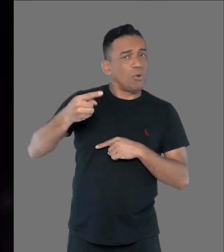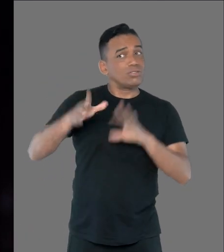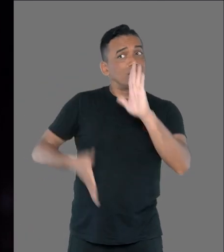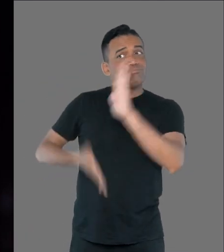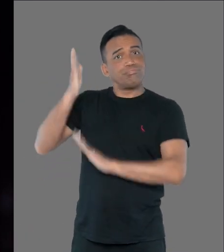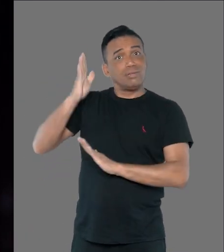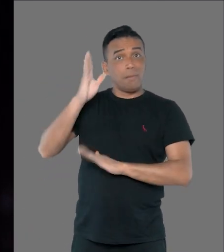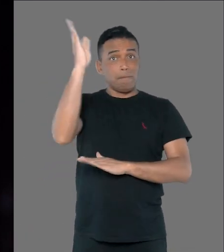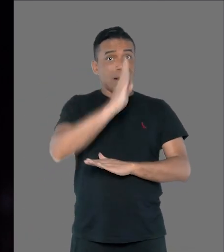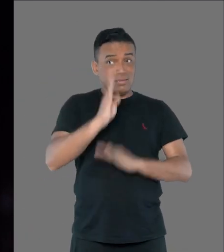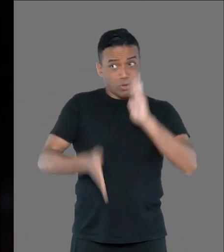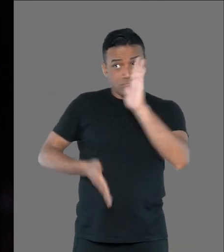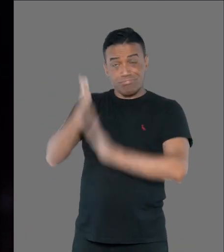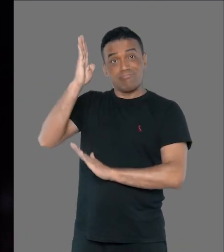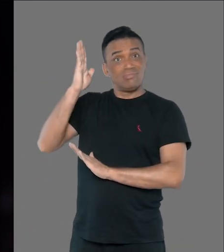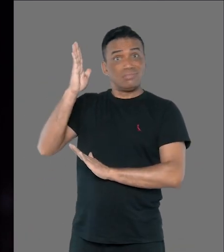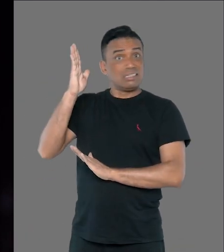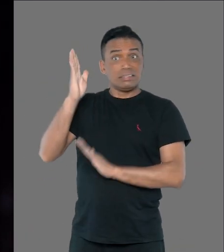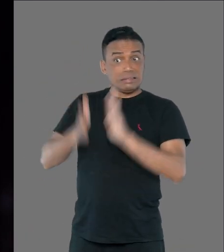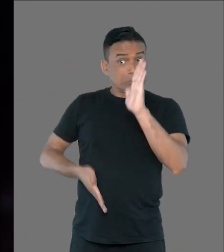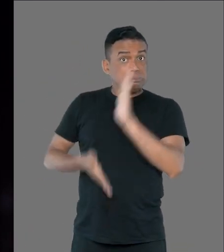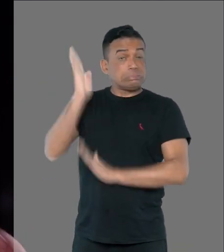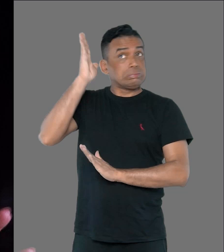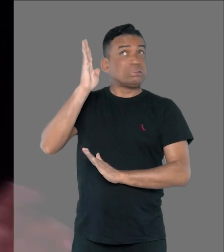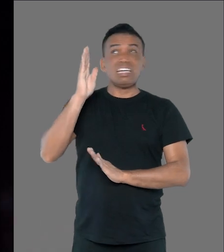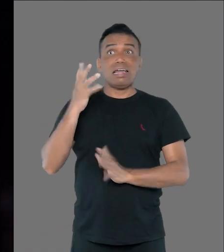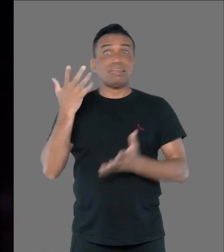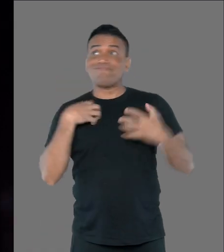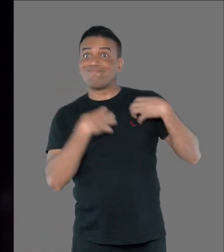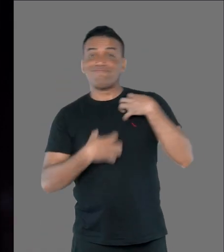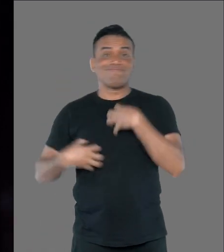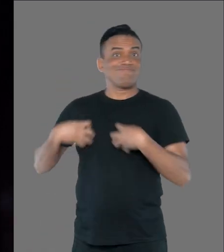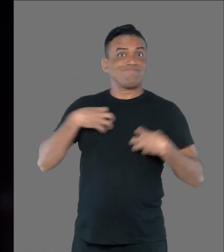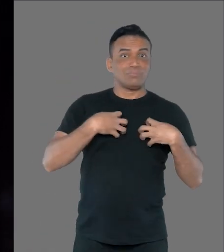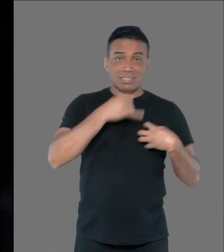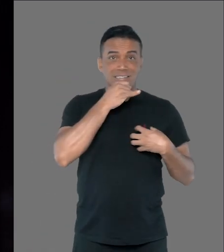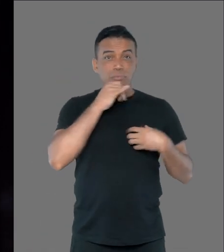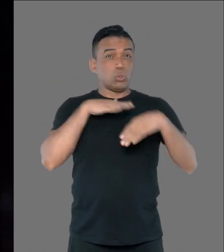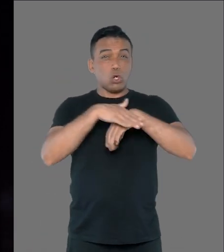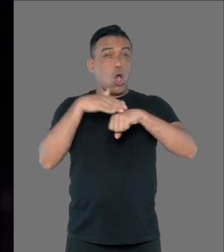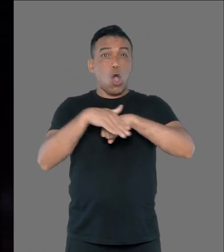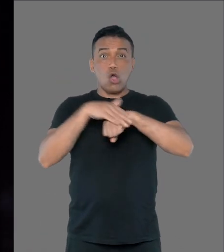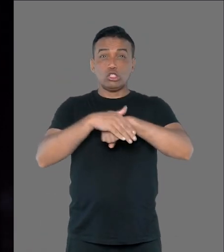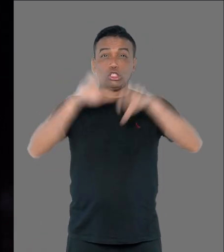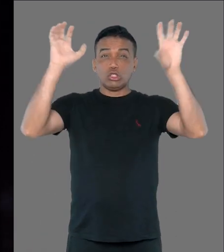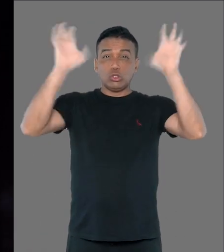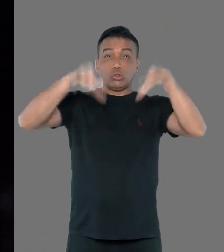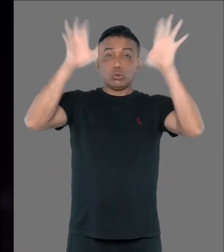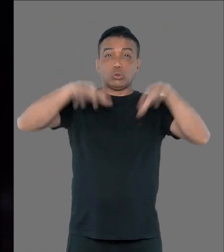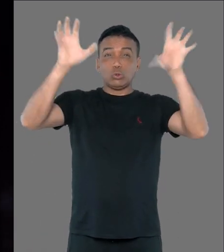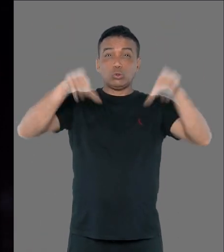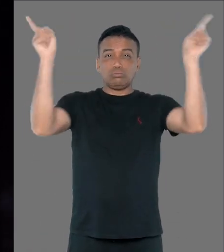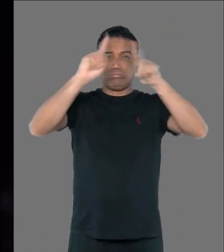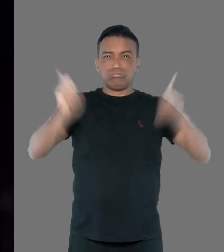saíram do Brasil. Foi uma saída dramática, né? Se nós quiséssemos aqui reconstituir uma noite de chuva, eles isolados ali